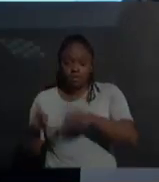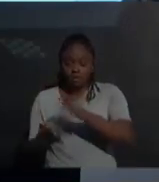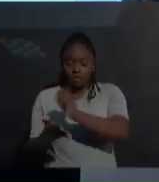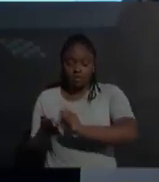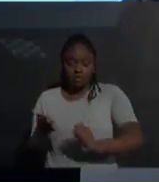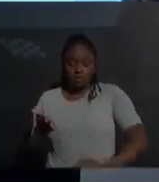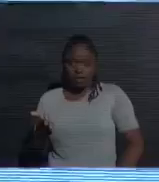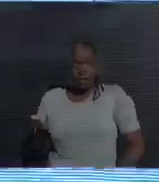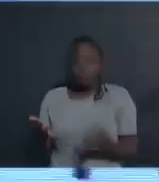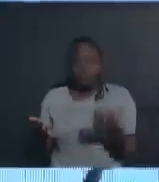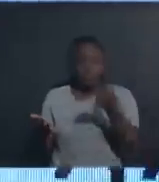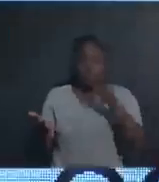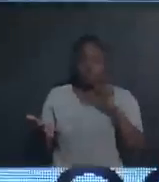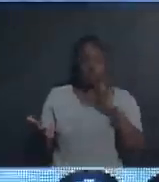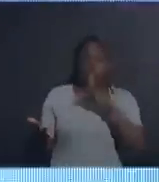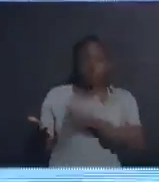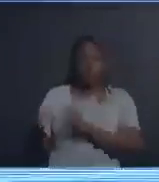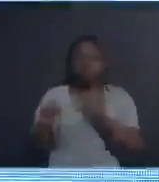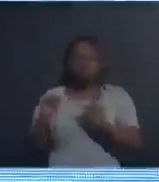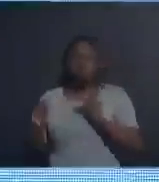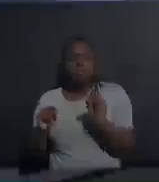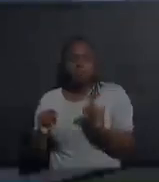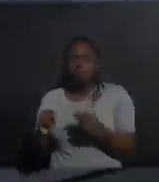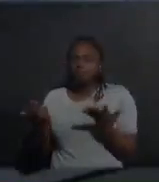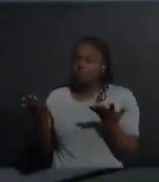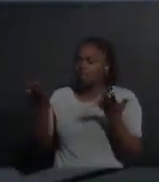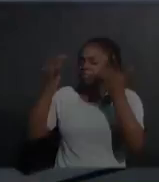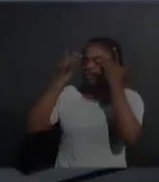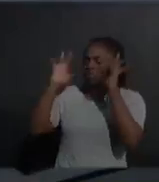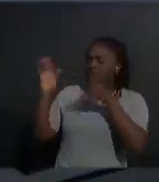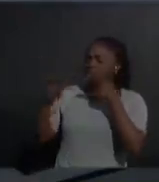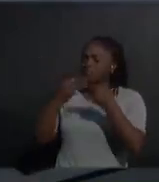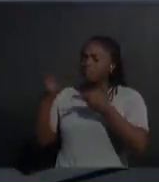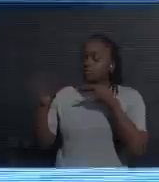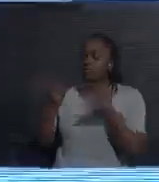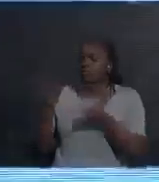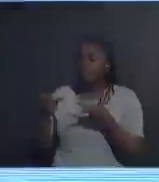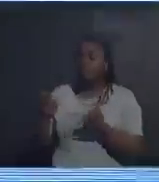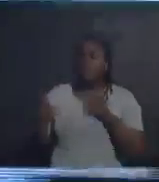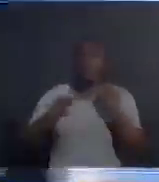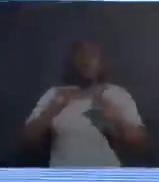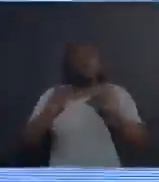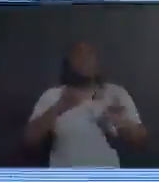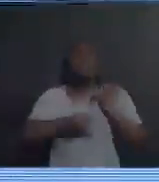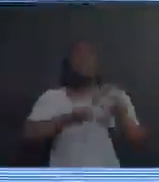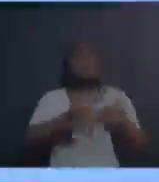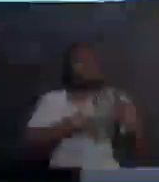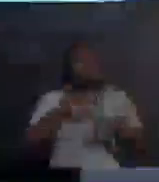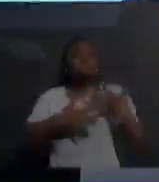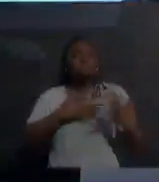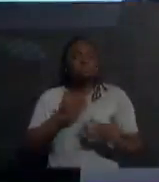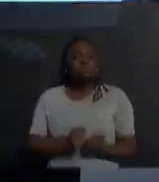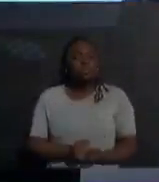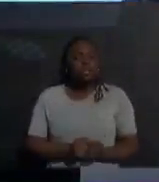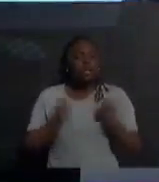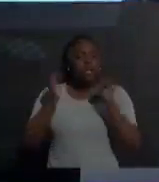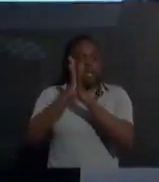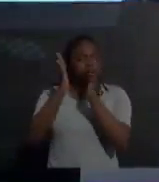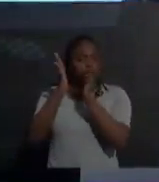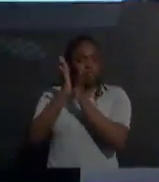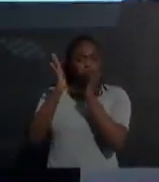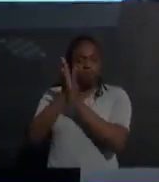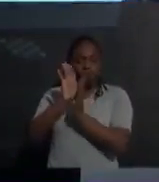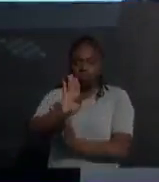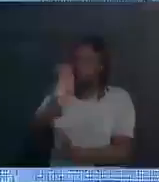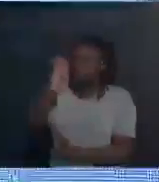outra, a resposta só pode ser isso aqui: eu não sei do que você está falando. O que é avivamento? É fazer louvor de costa para o povo sem